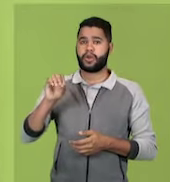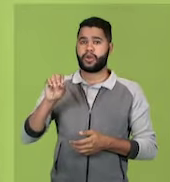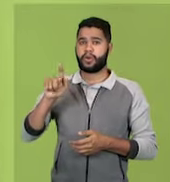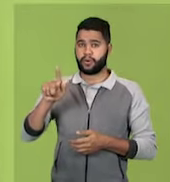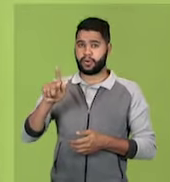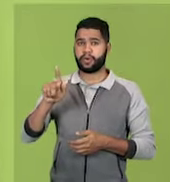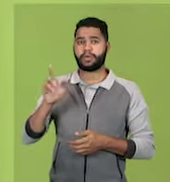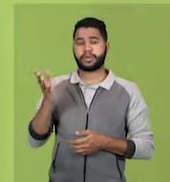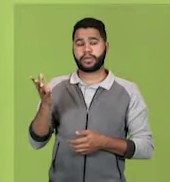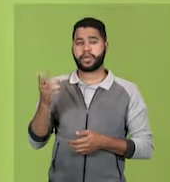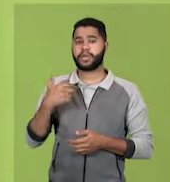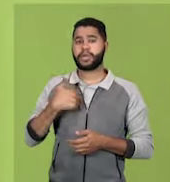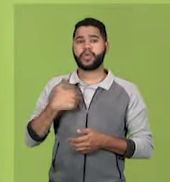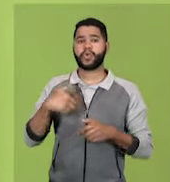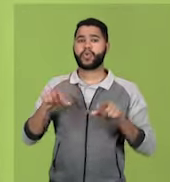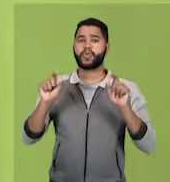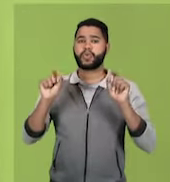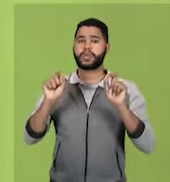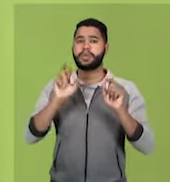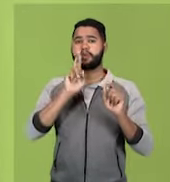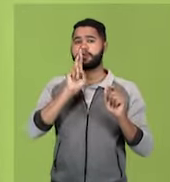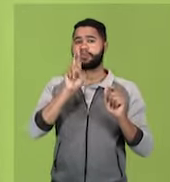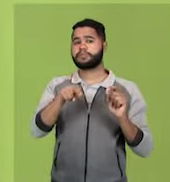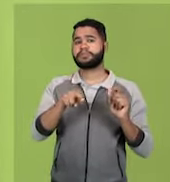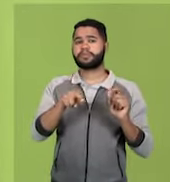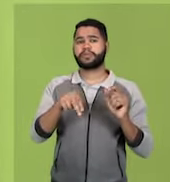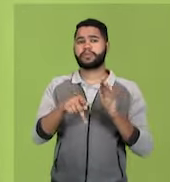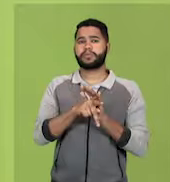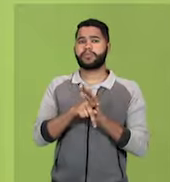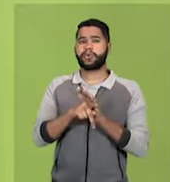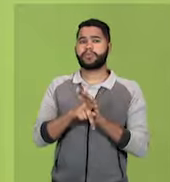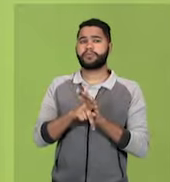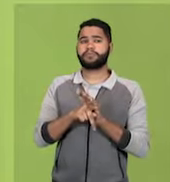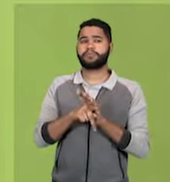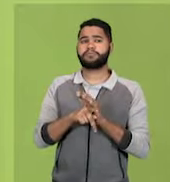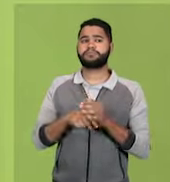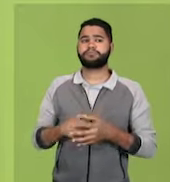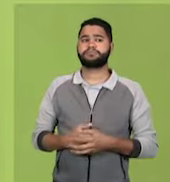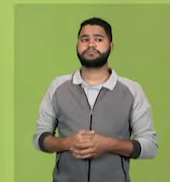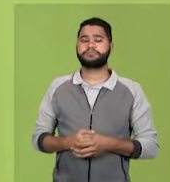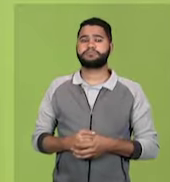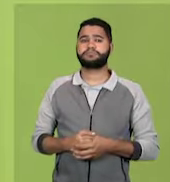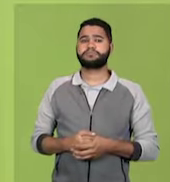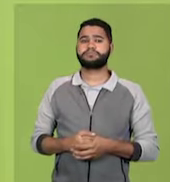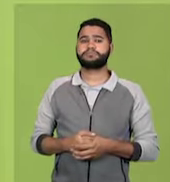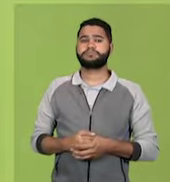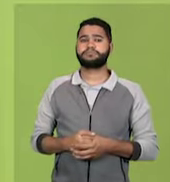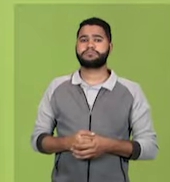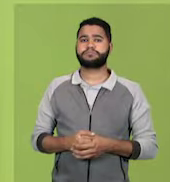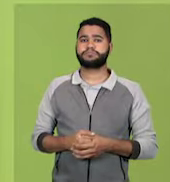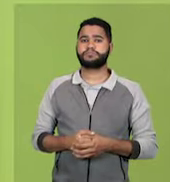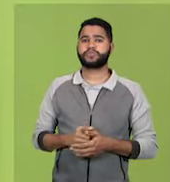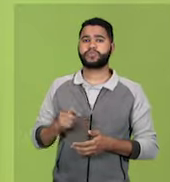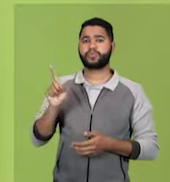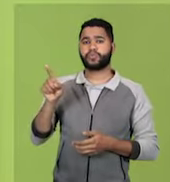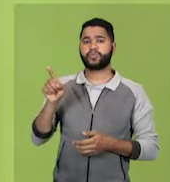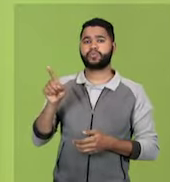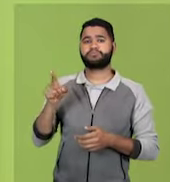base, então o que eu tenho? O resultado vai ser o logaritmando aqui do